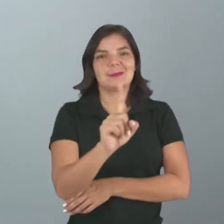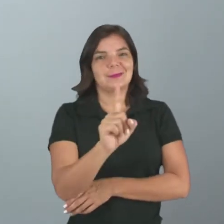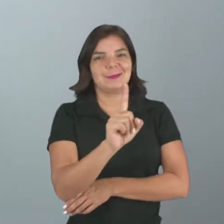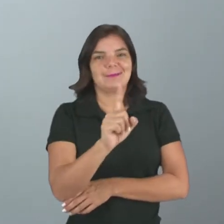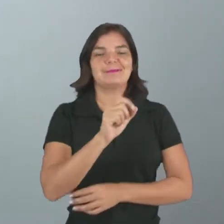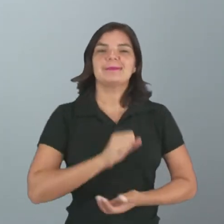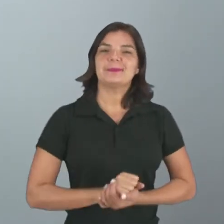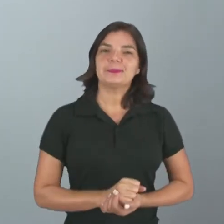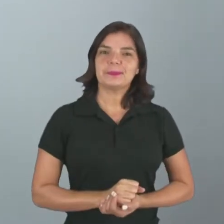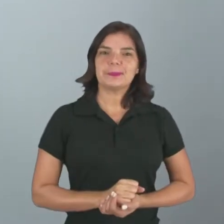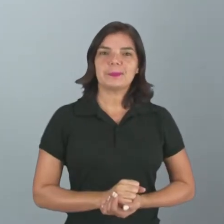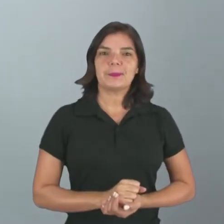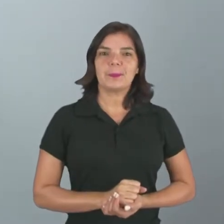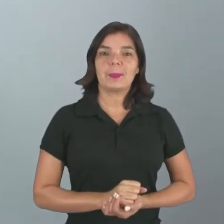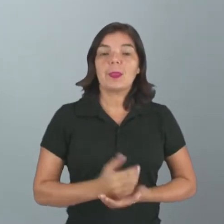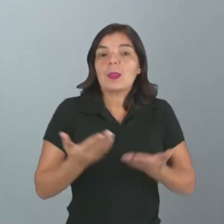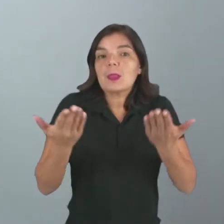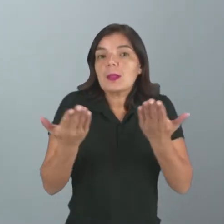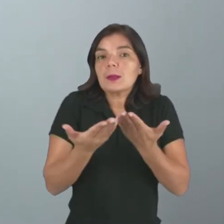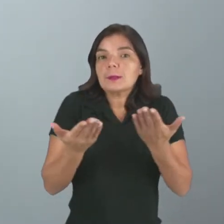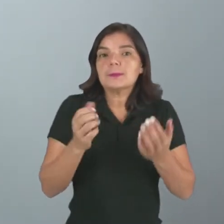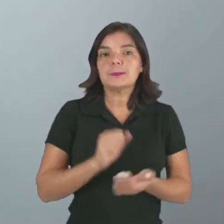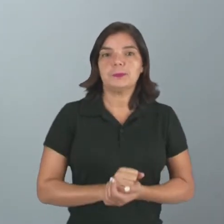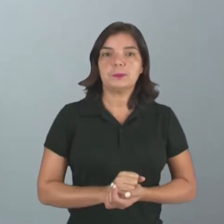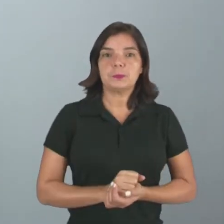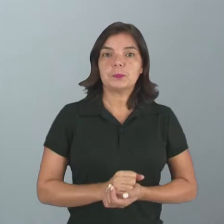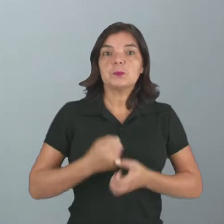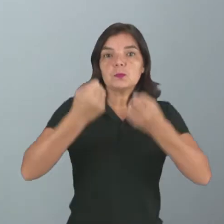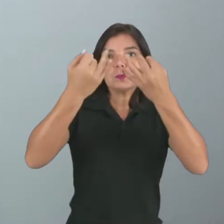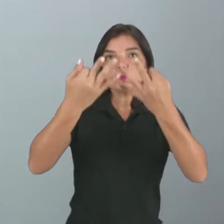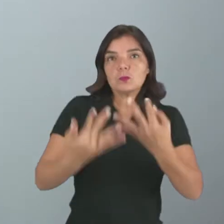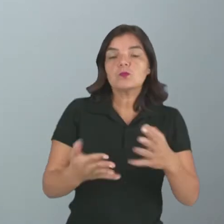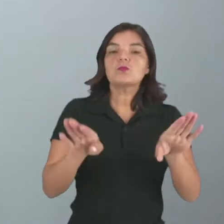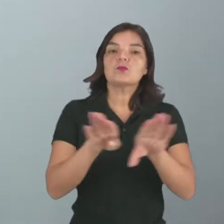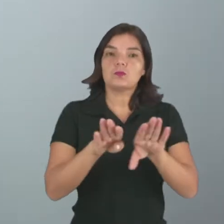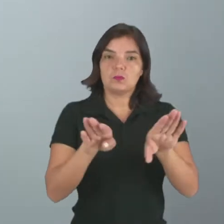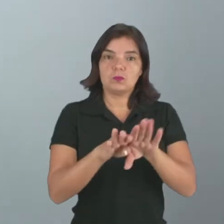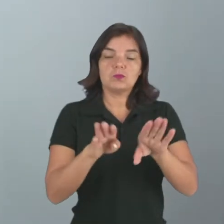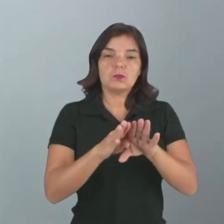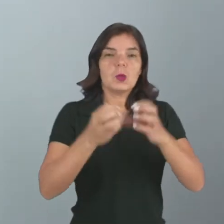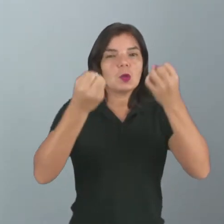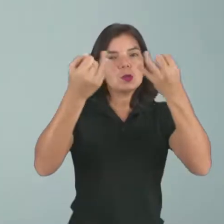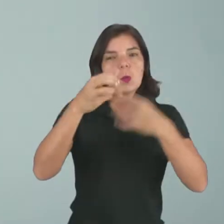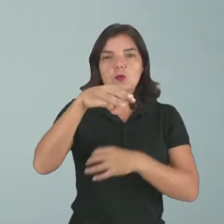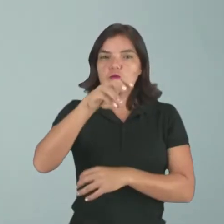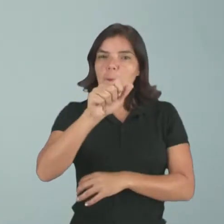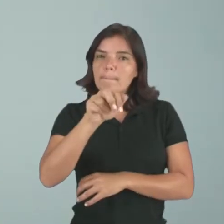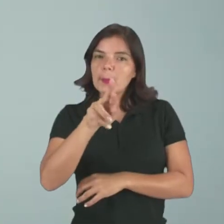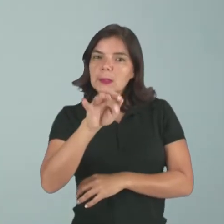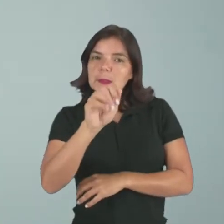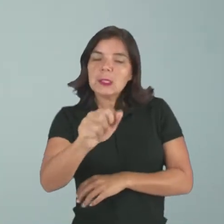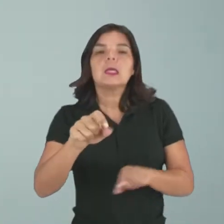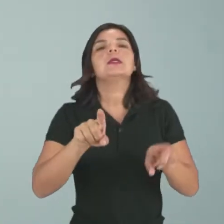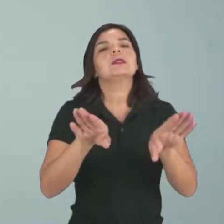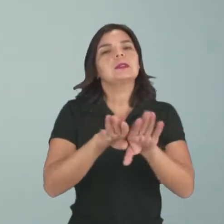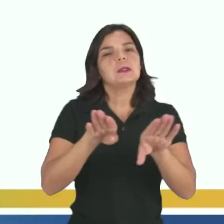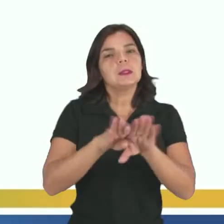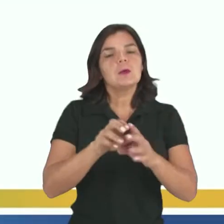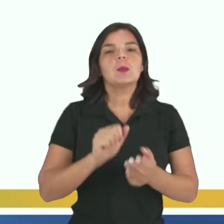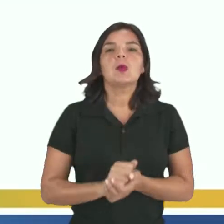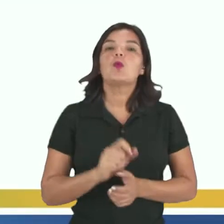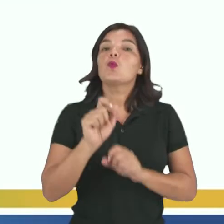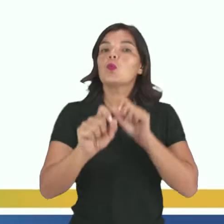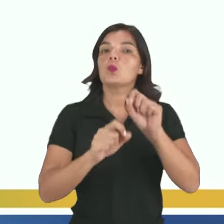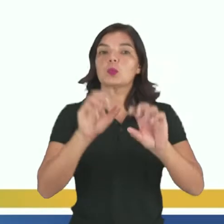bom? E aí, quando eu falo dessa matéria, desse conceito de matéria, a gente tem aí o